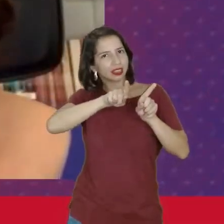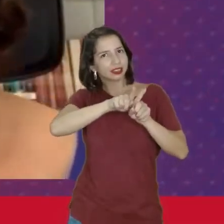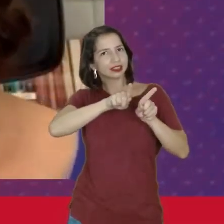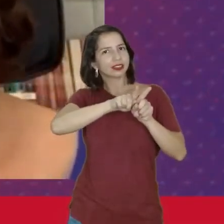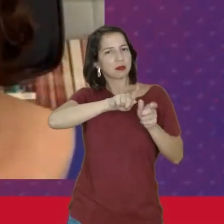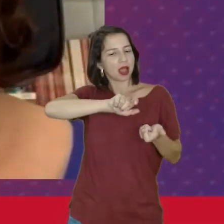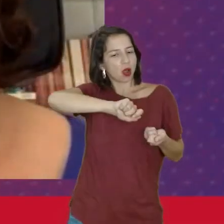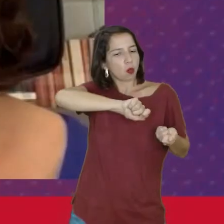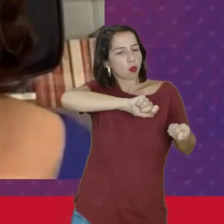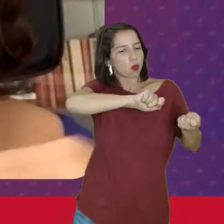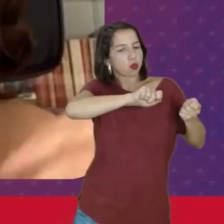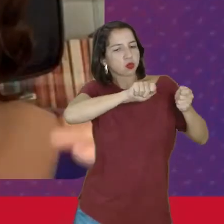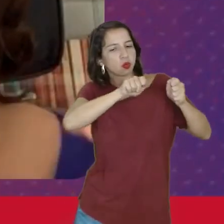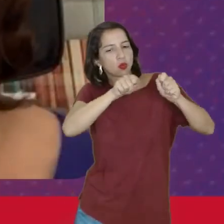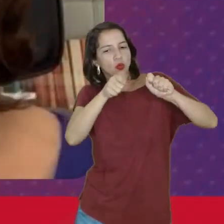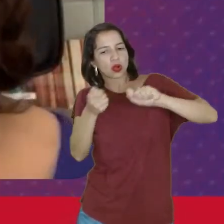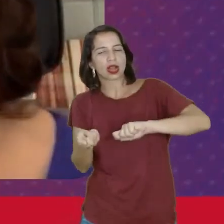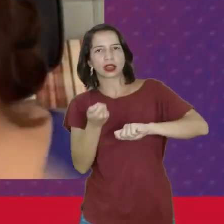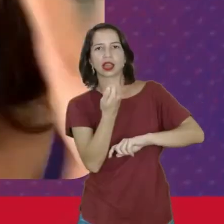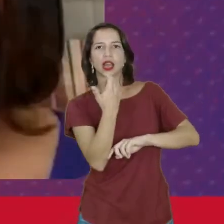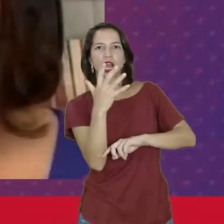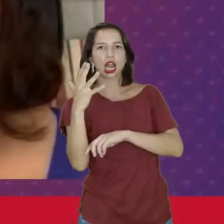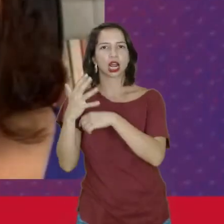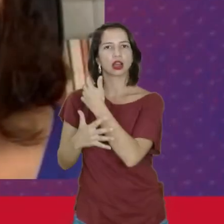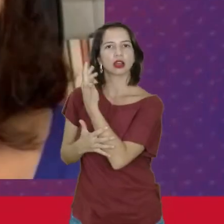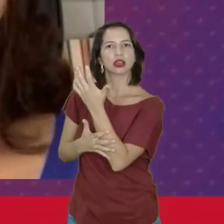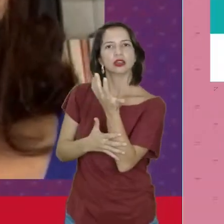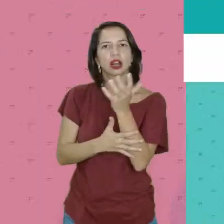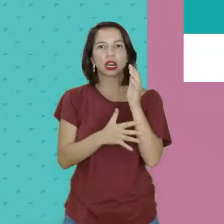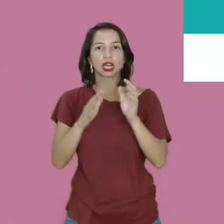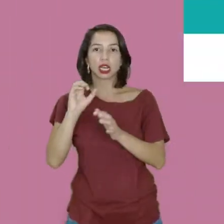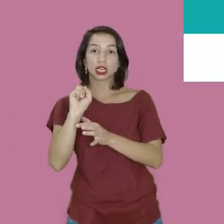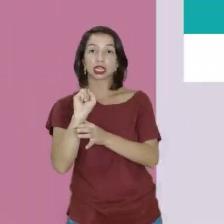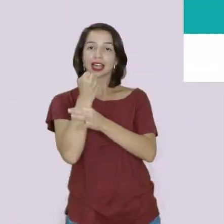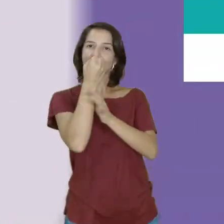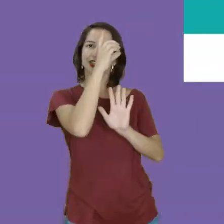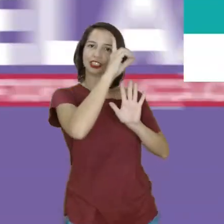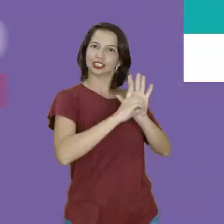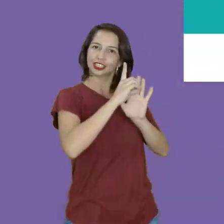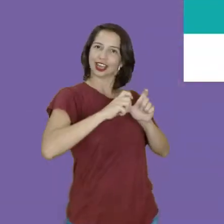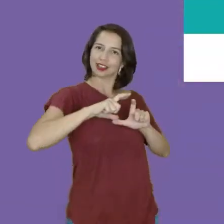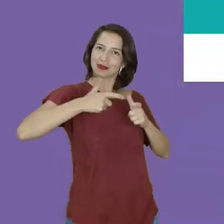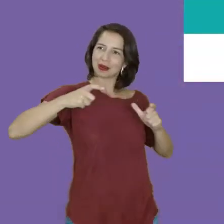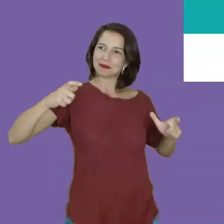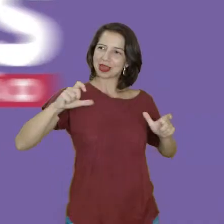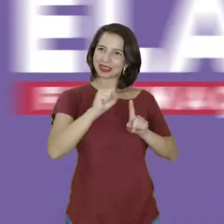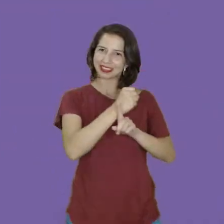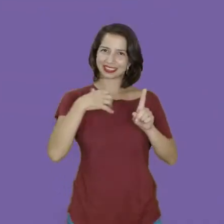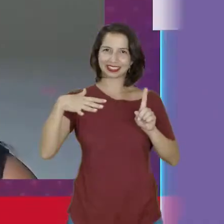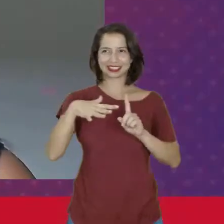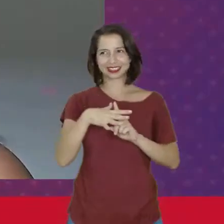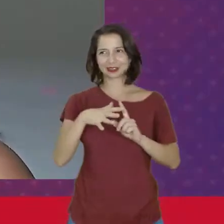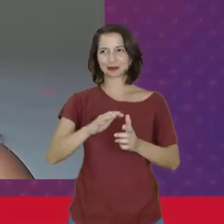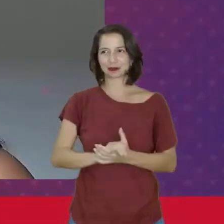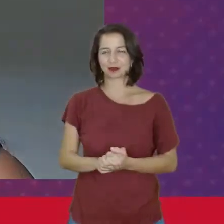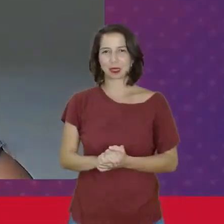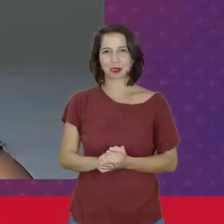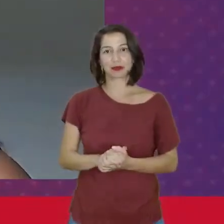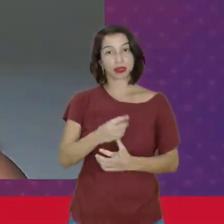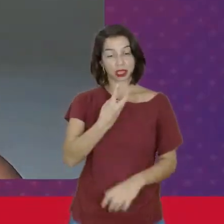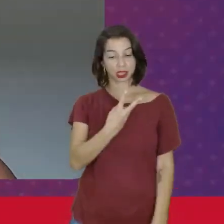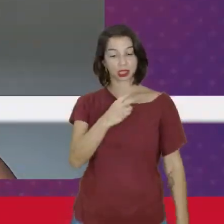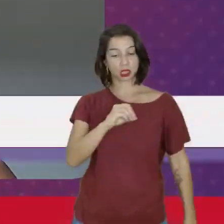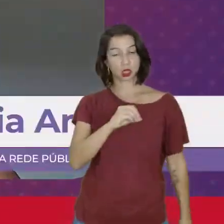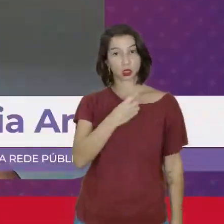transição ecológica e a garantir os direitos para as maiorias sociais. Em 2014, pude